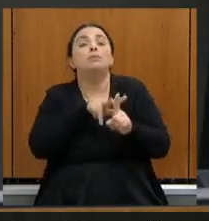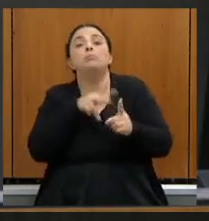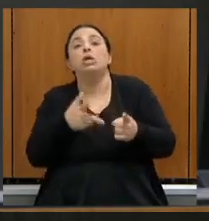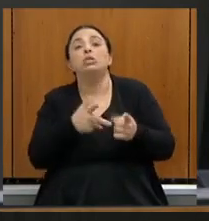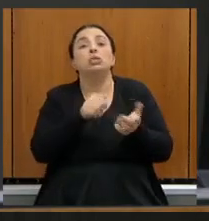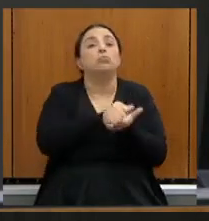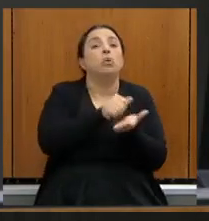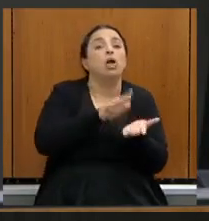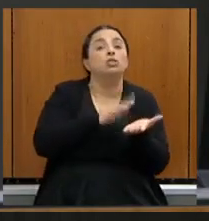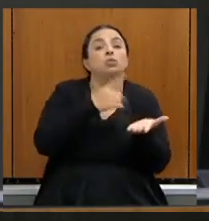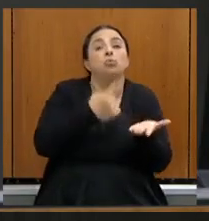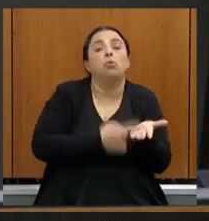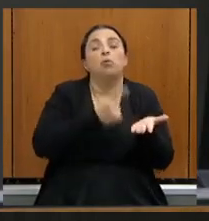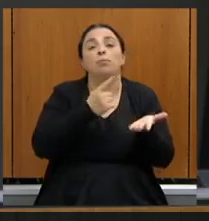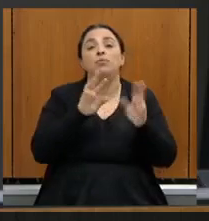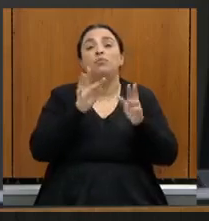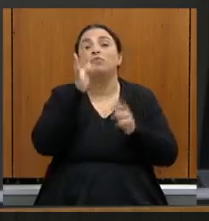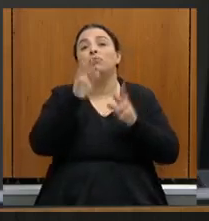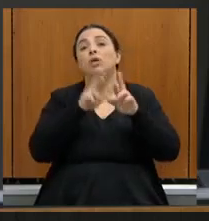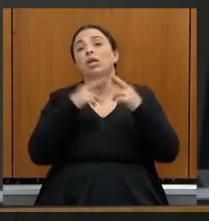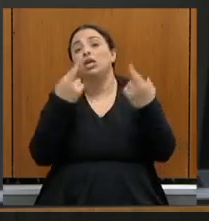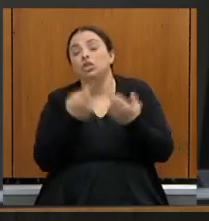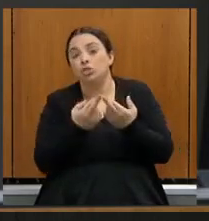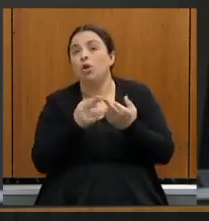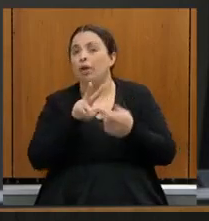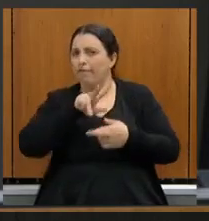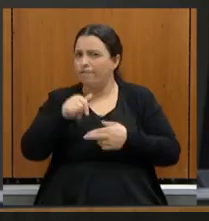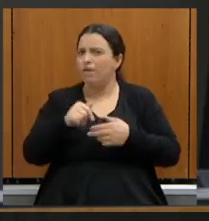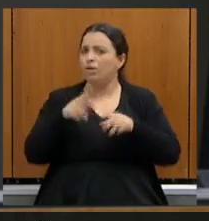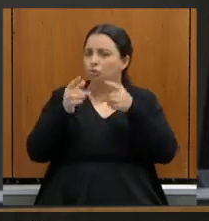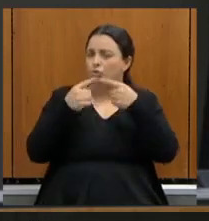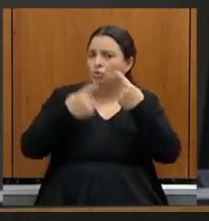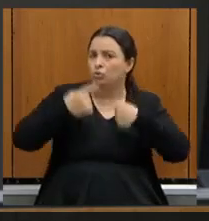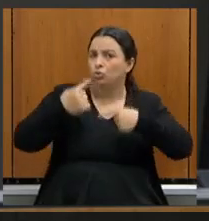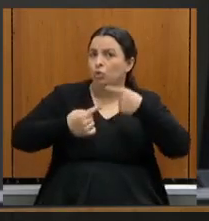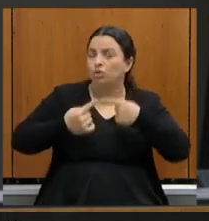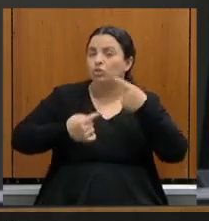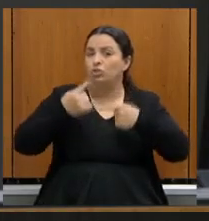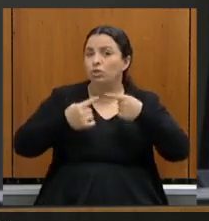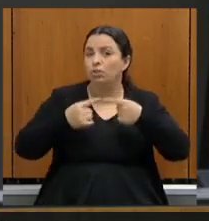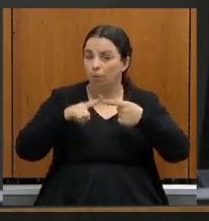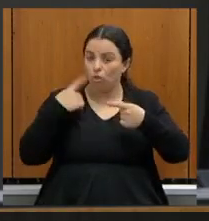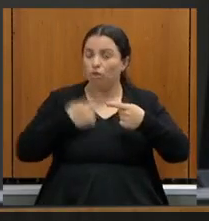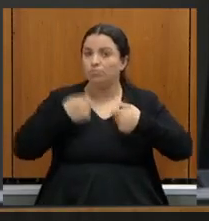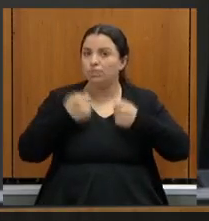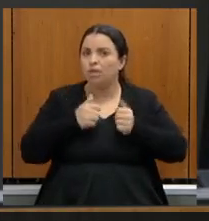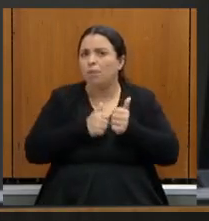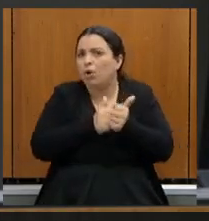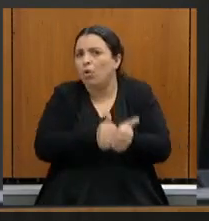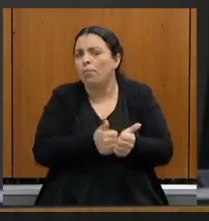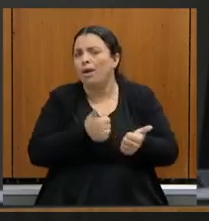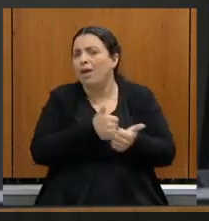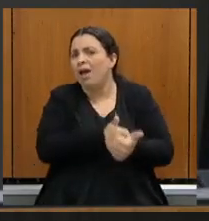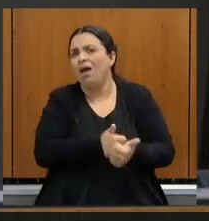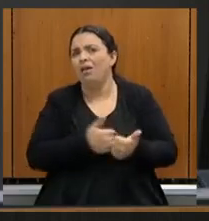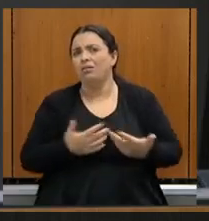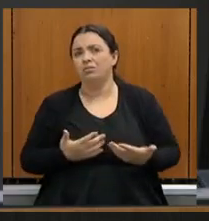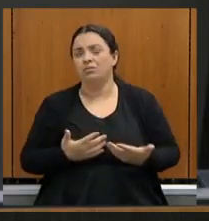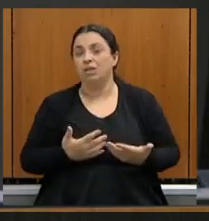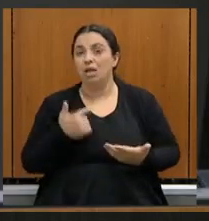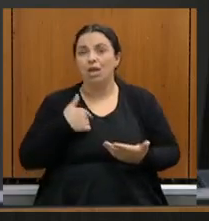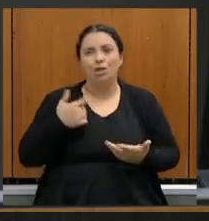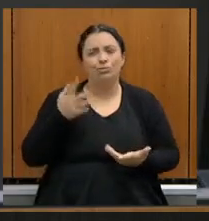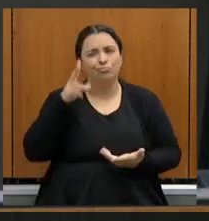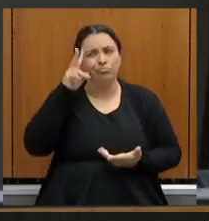e que será pautado para que nós possamos acompanhar? Porque essas informações eu estou pegando a memória